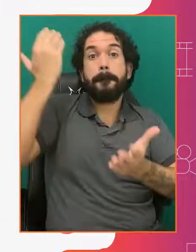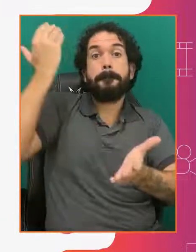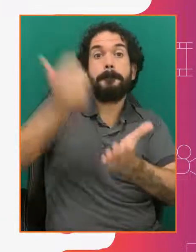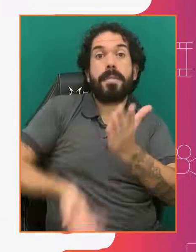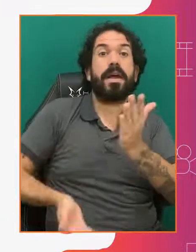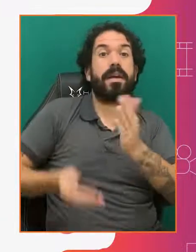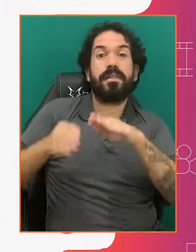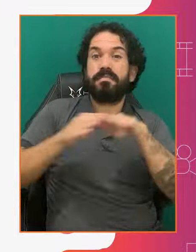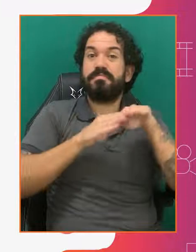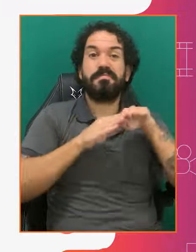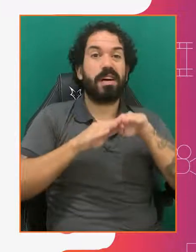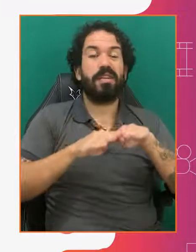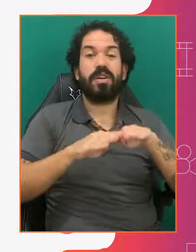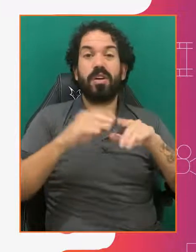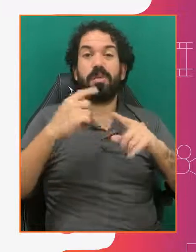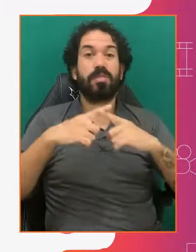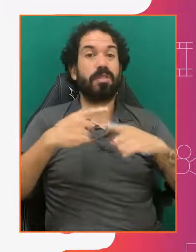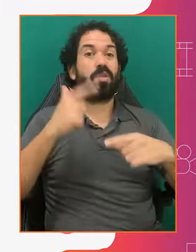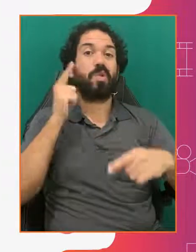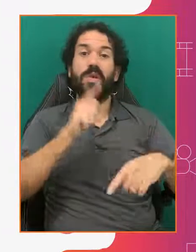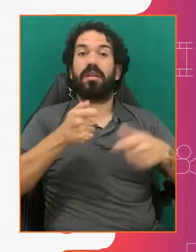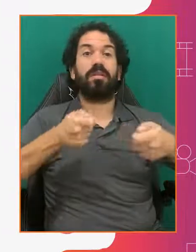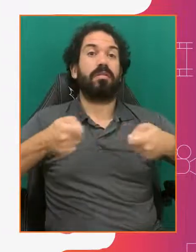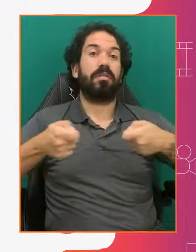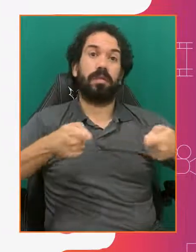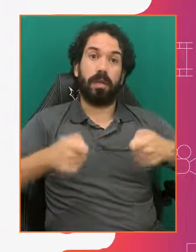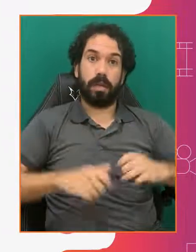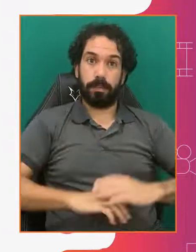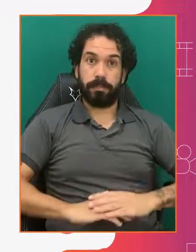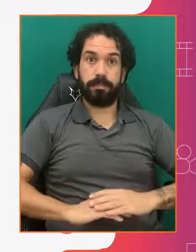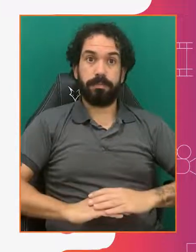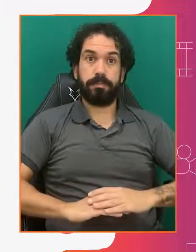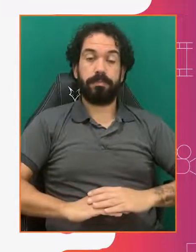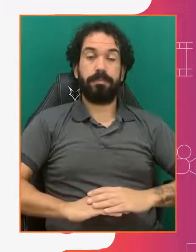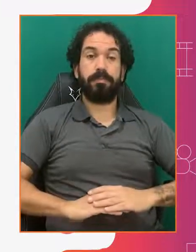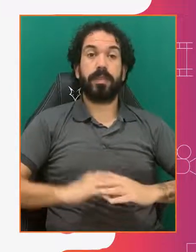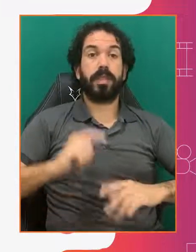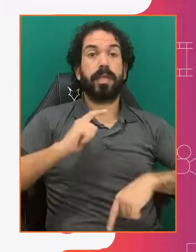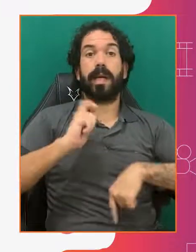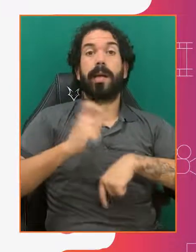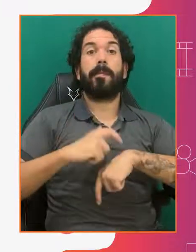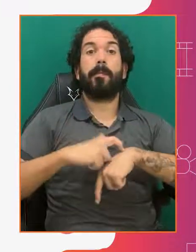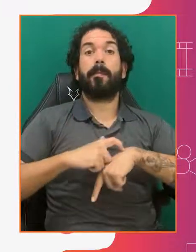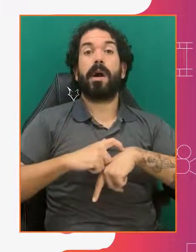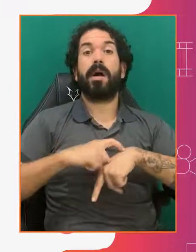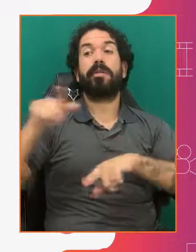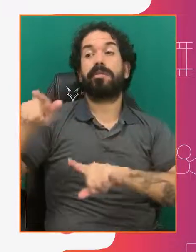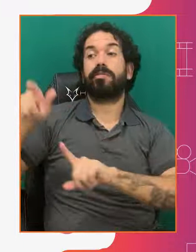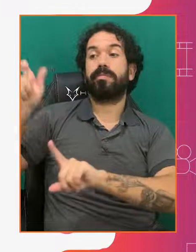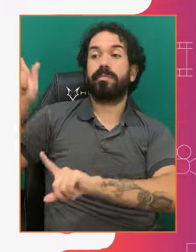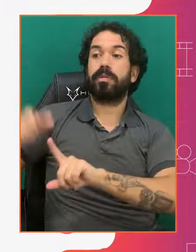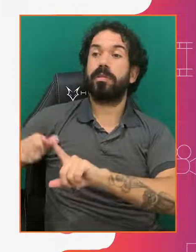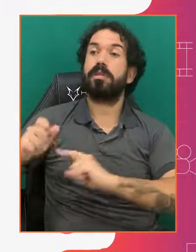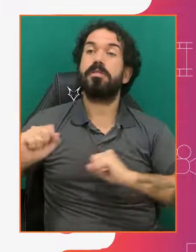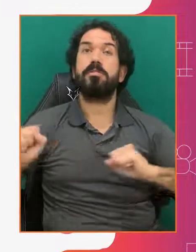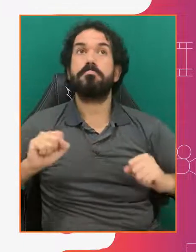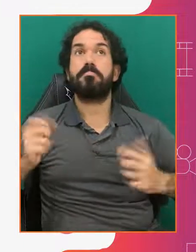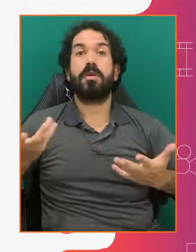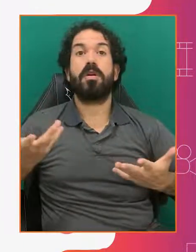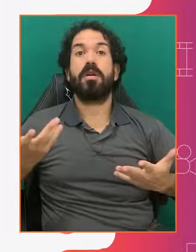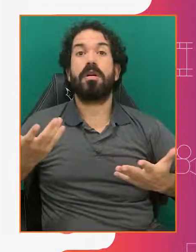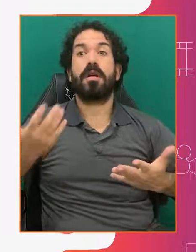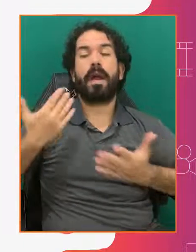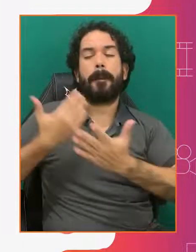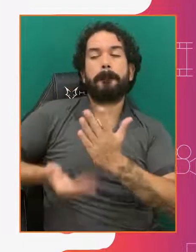perder o padrão, porque não se tem muito um controle. Em certos momentos, o personagem